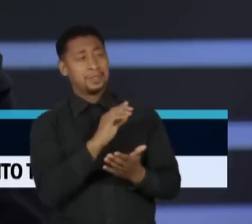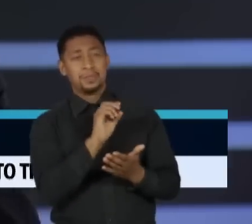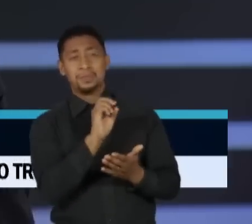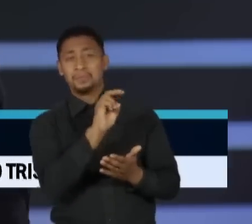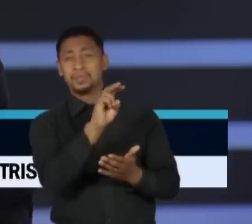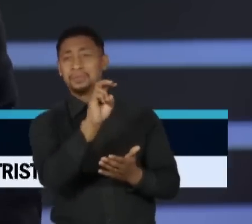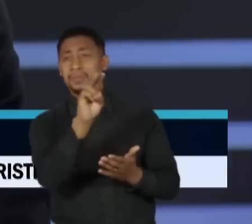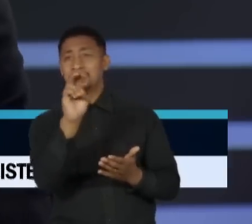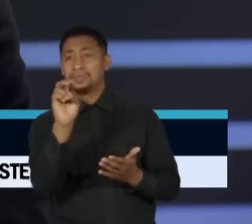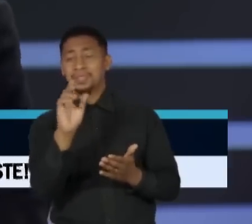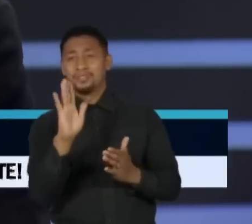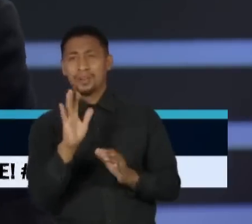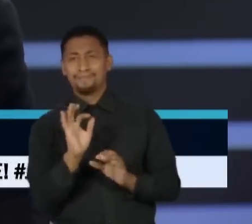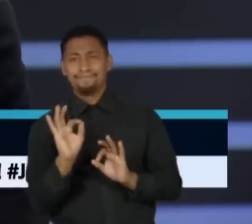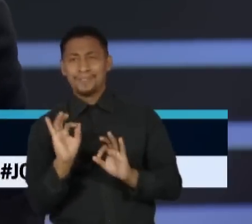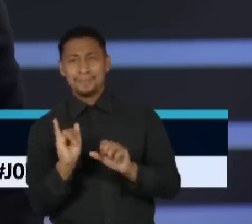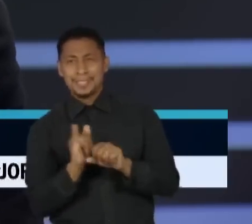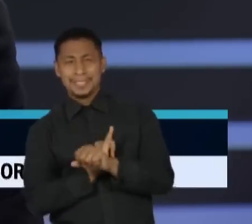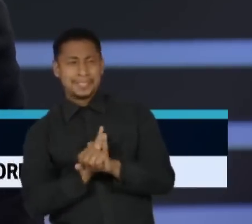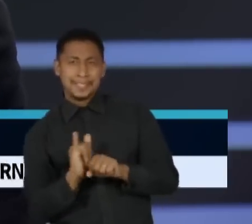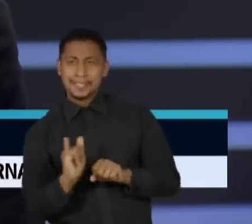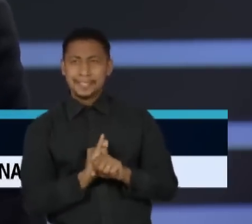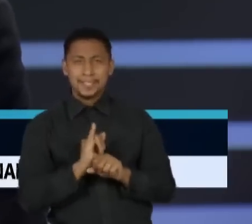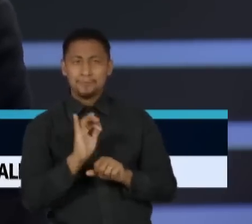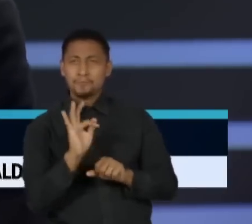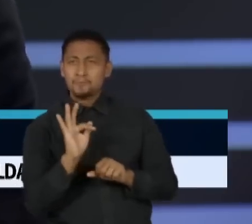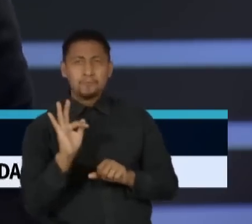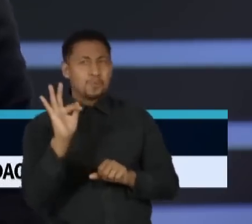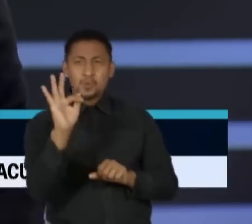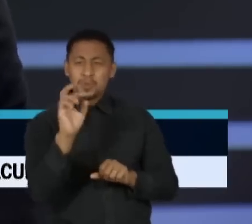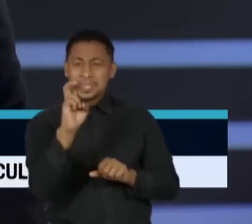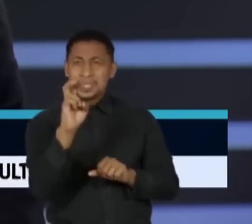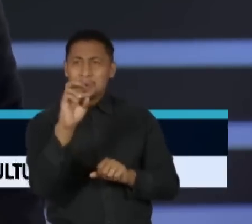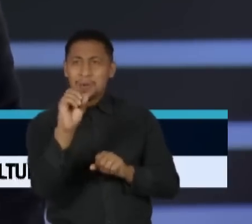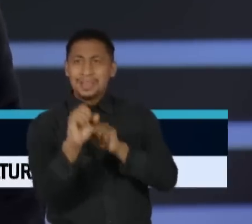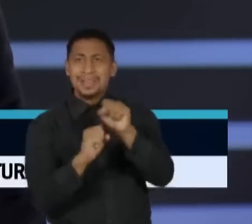50 anos, 100 anos. Não acho que um governo ou outro, não. É bom retomar, mas não acho que vai ter uma guinada, não.